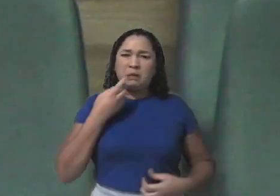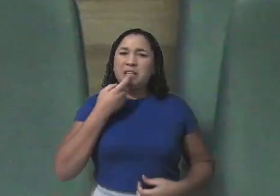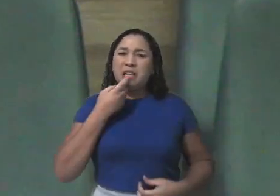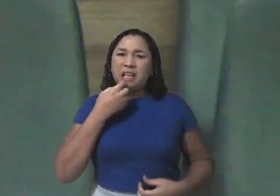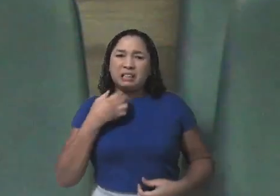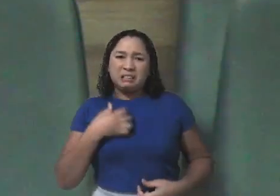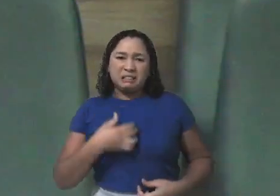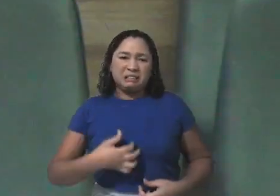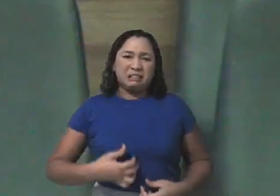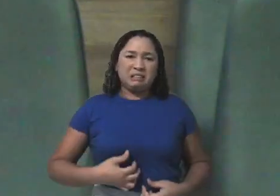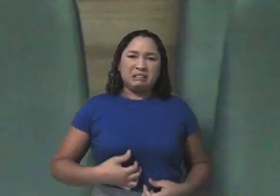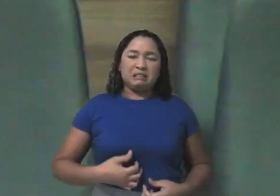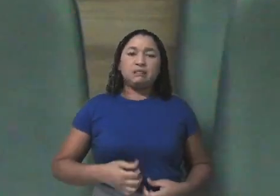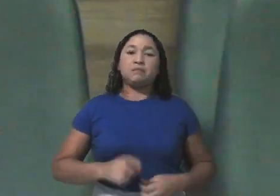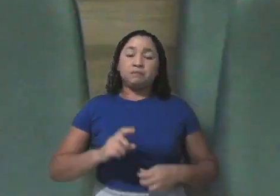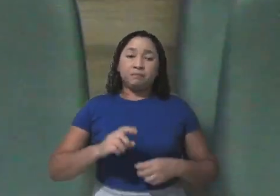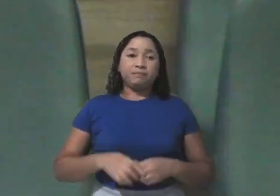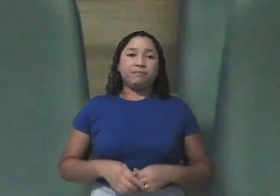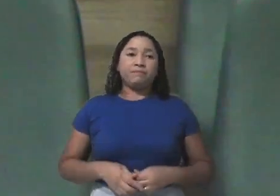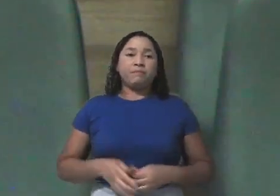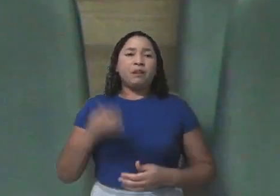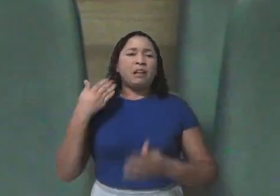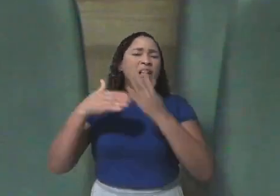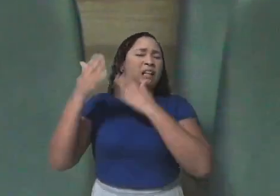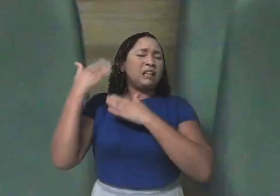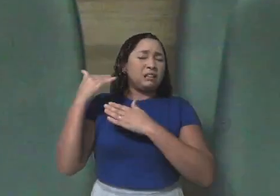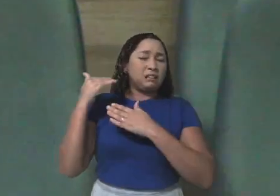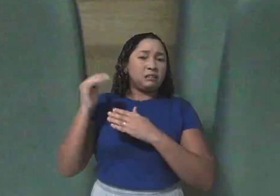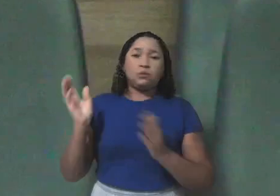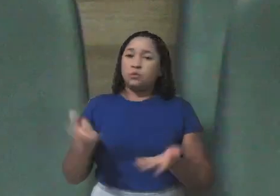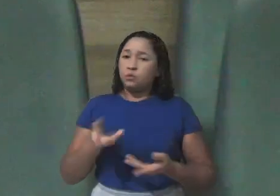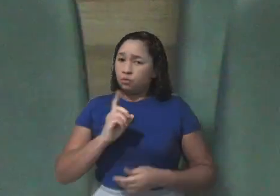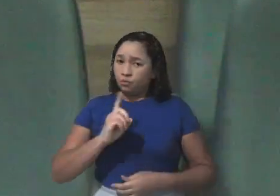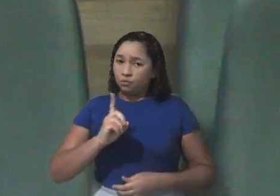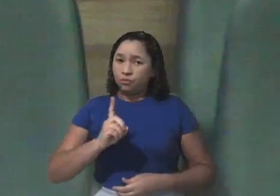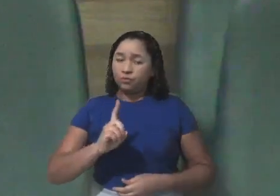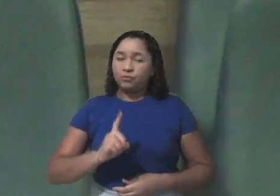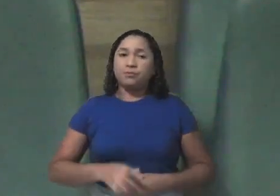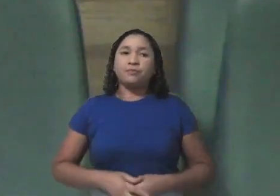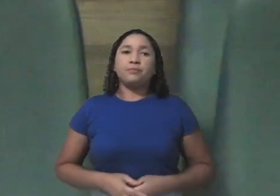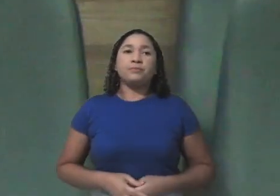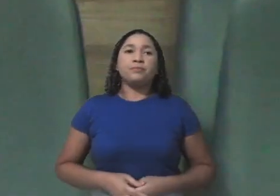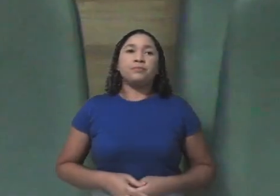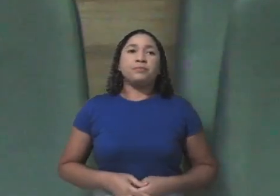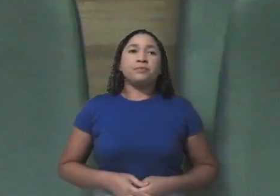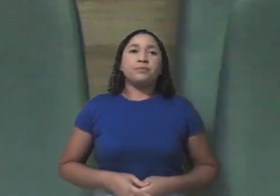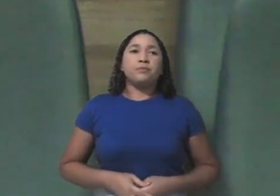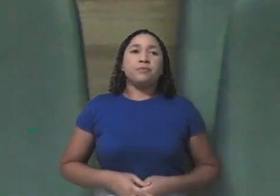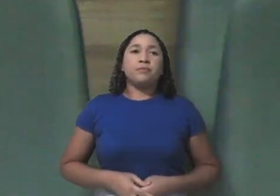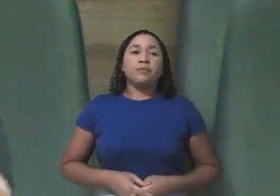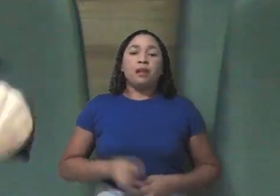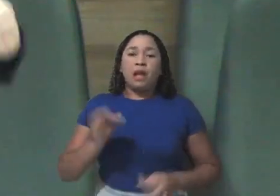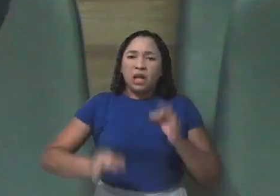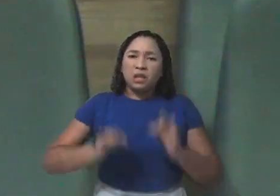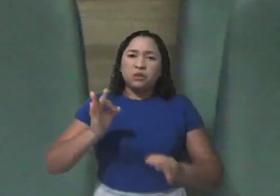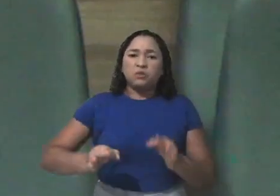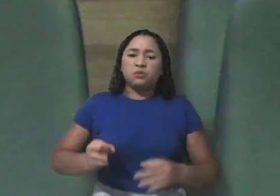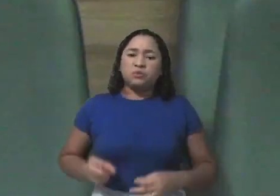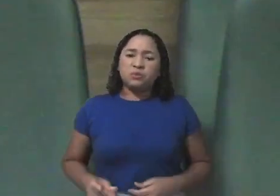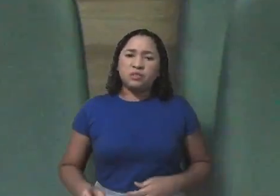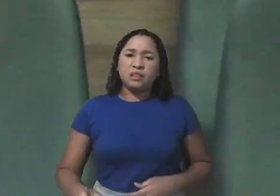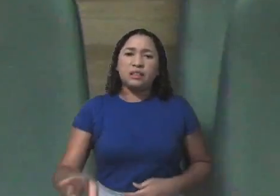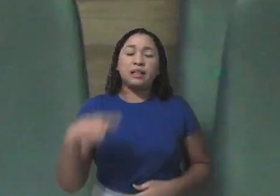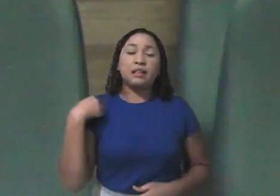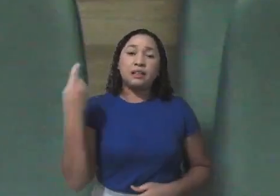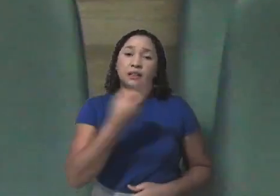Para expiar a iniquidade, trazer a justiça eterna, para que a vontade de Deus seja